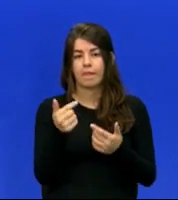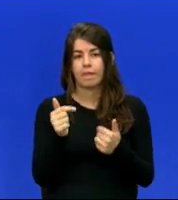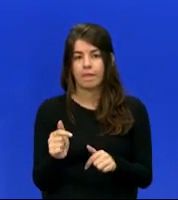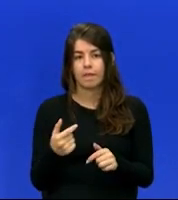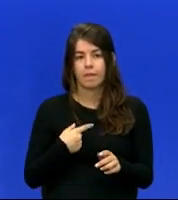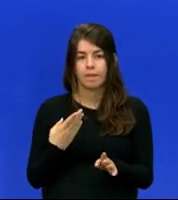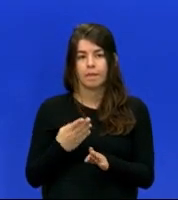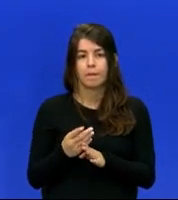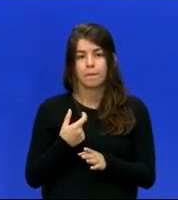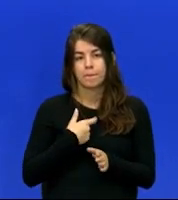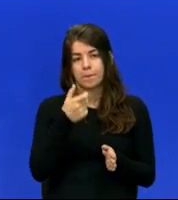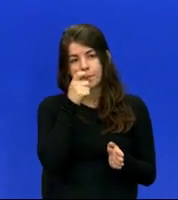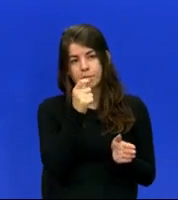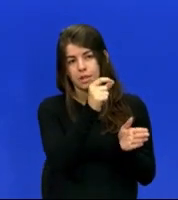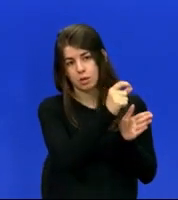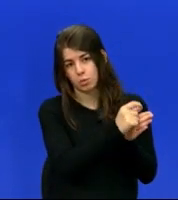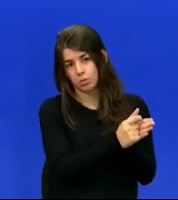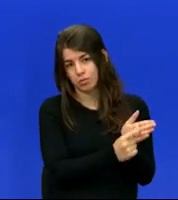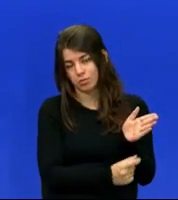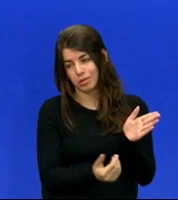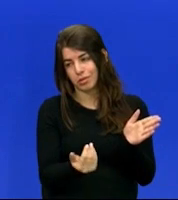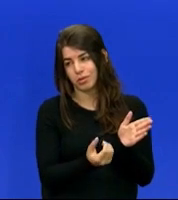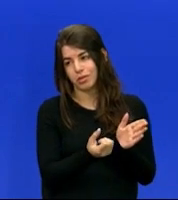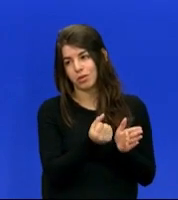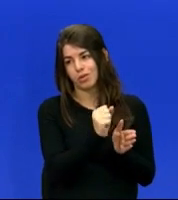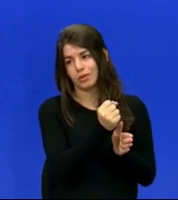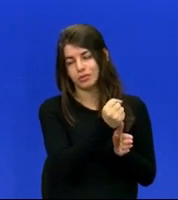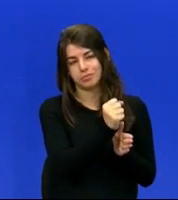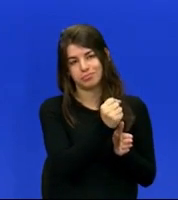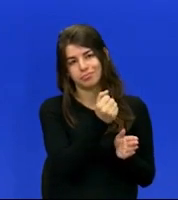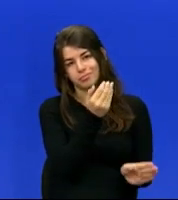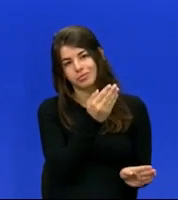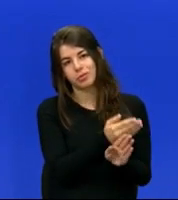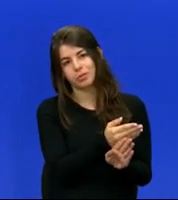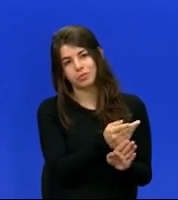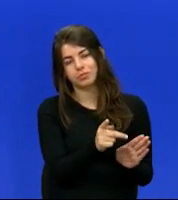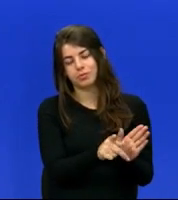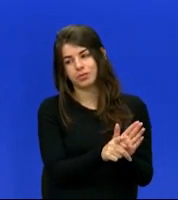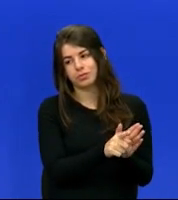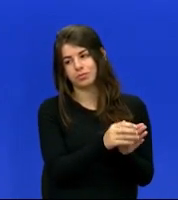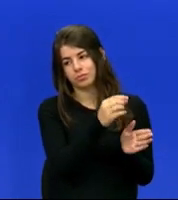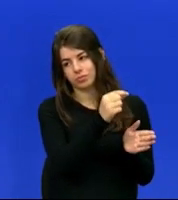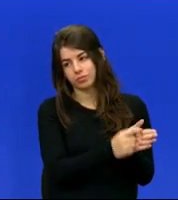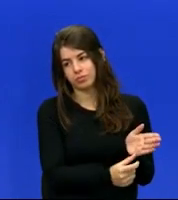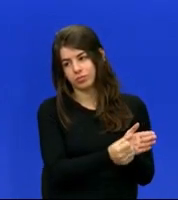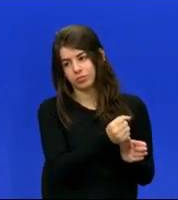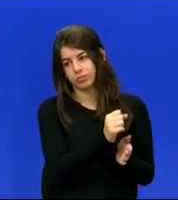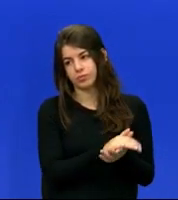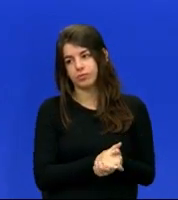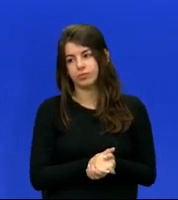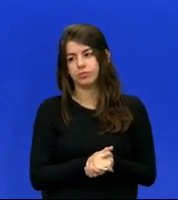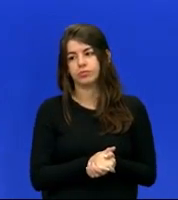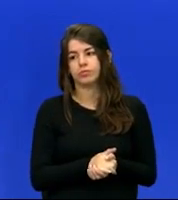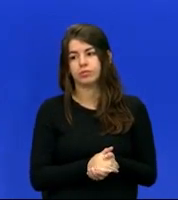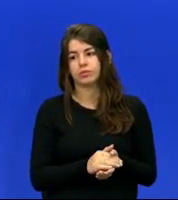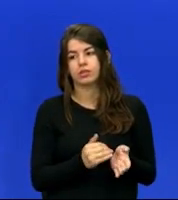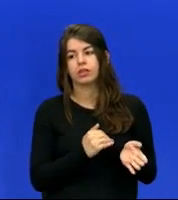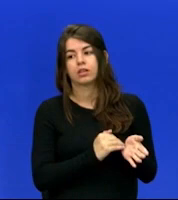Novamente, eu consulto a tabela e vou identificar na linha